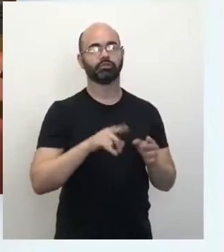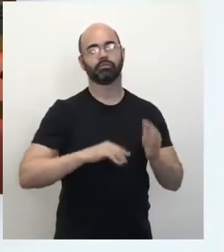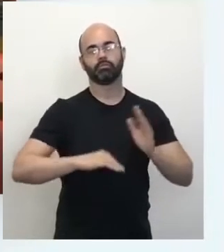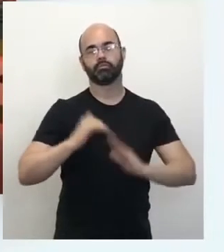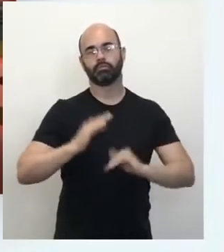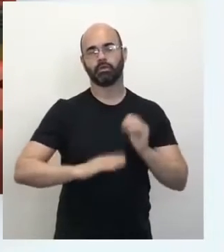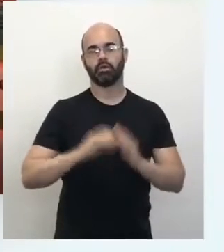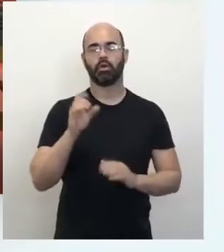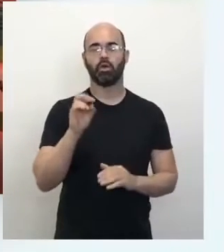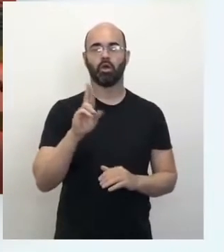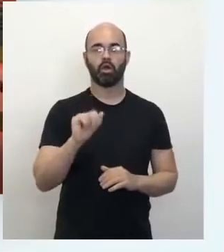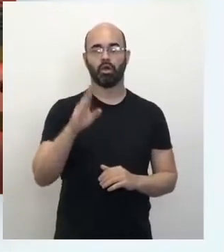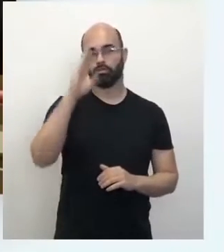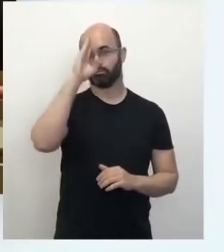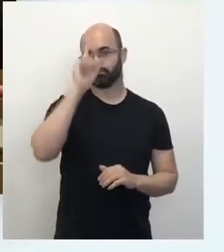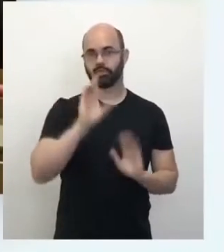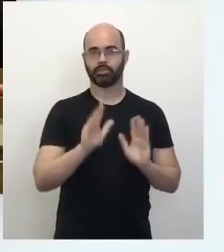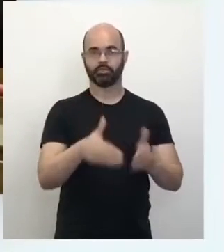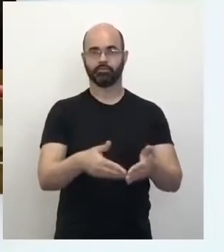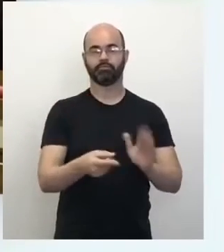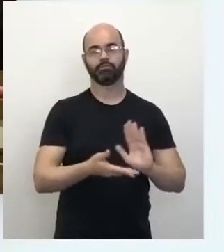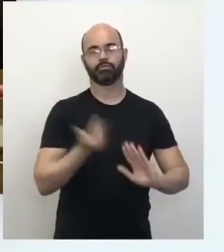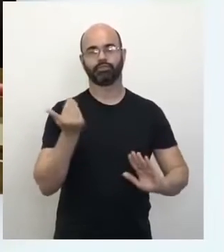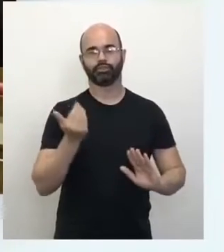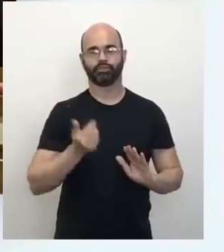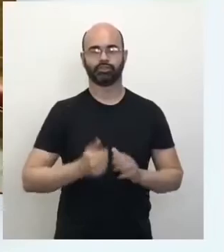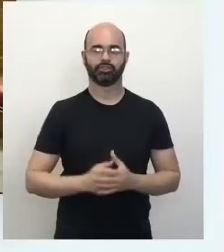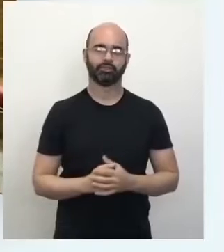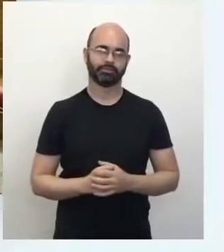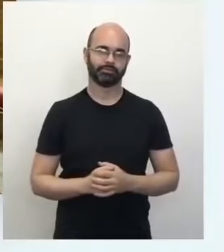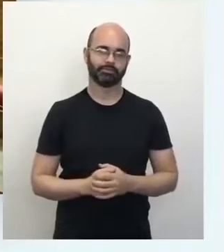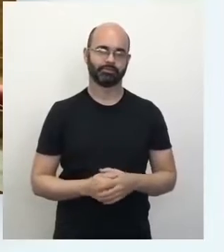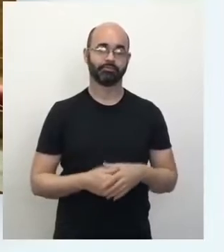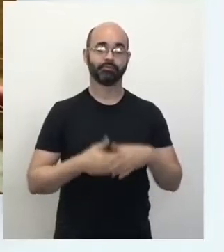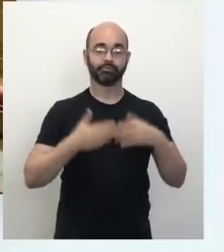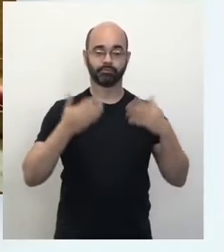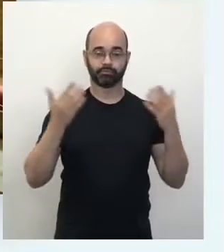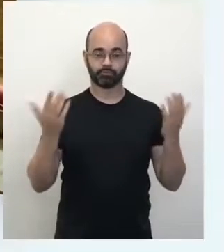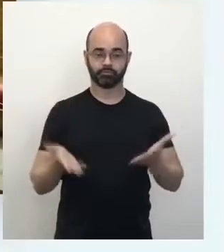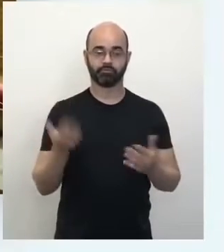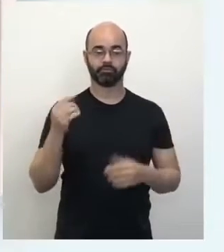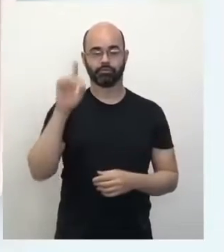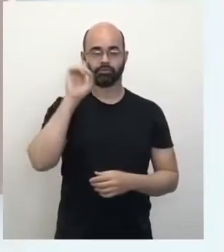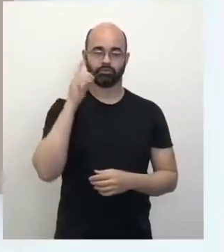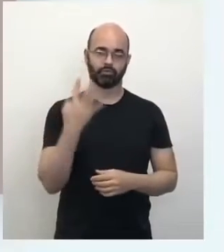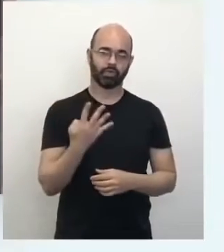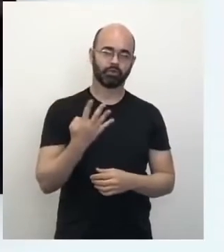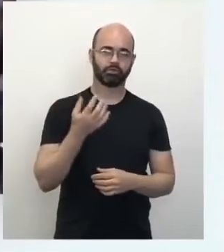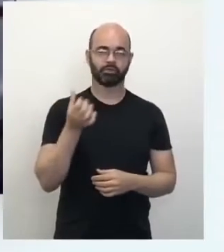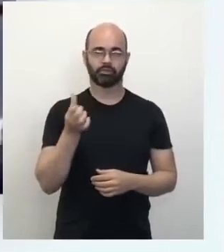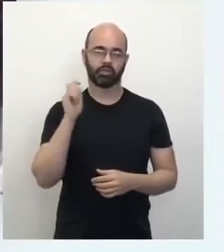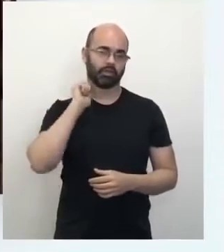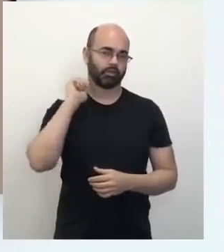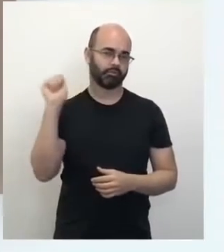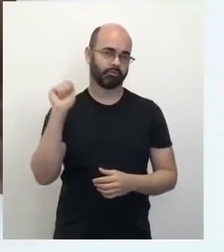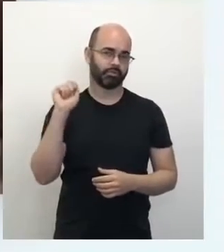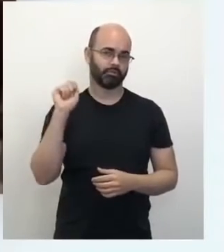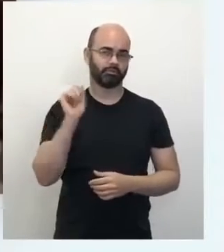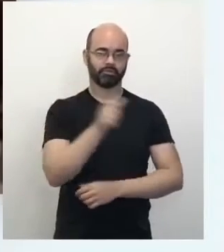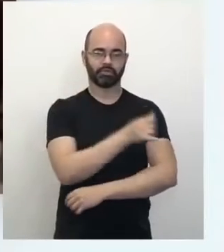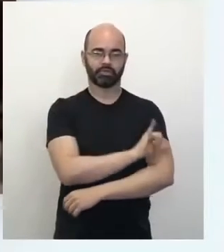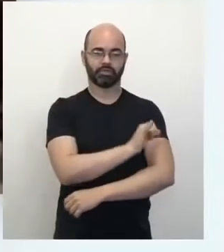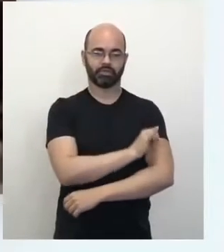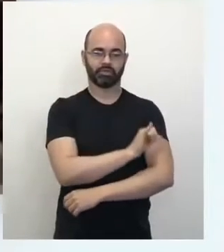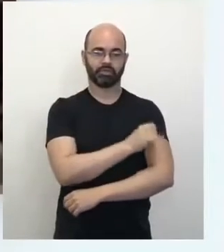como seu principal foco. O encontro realizado entre os dias 4 e 6 de abril no Rio de Janeiro lembrou dos